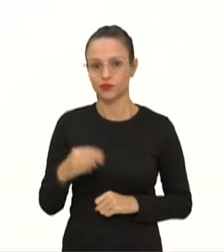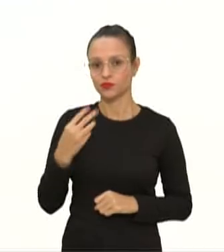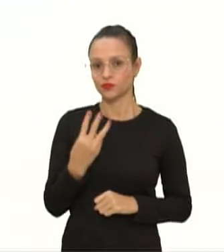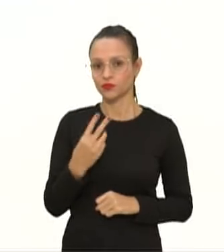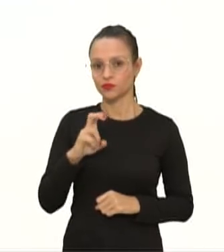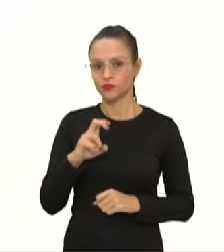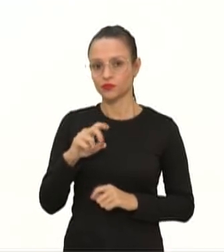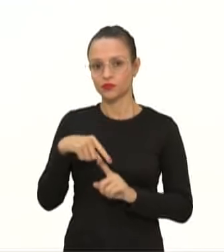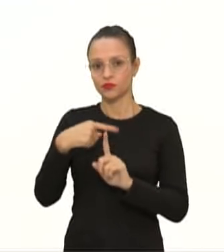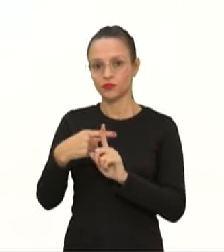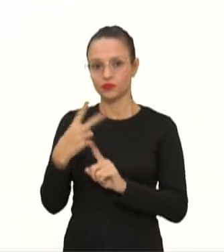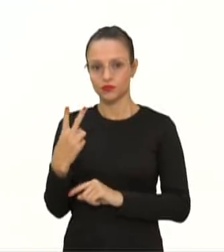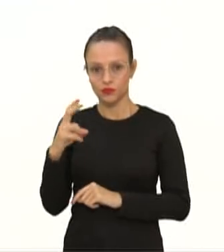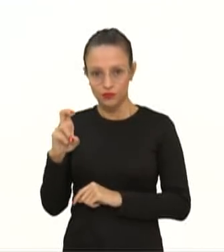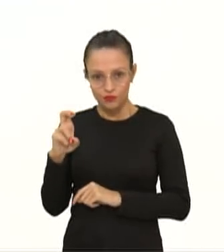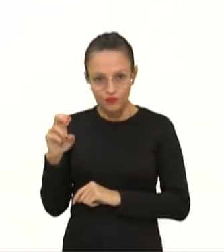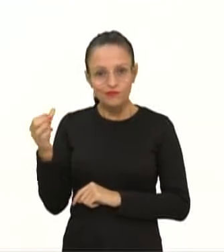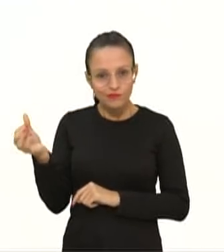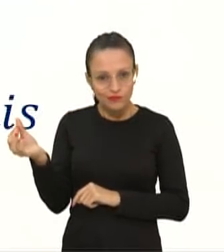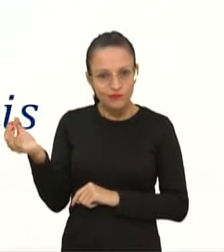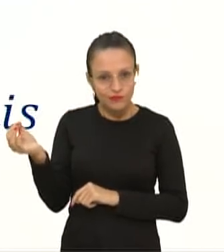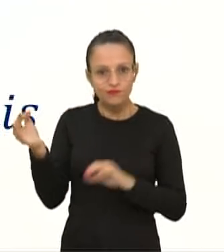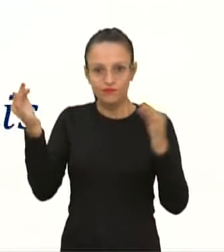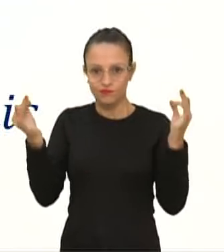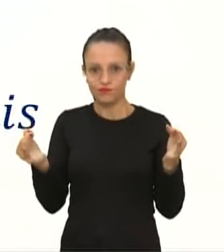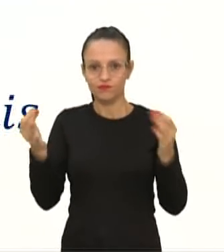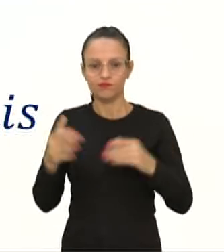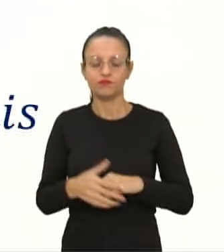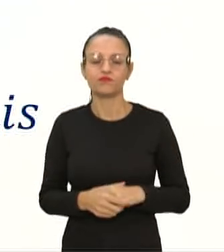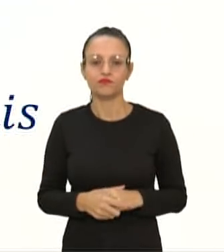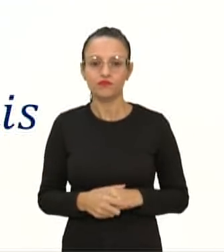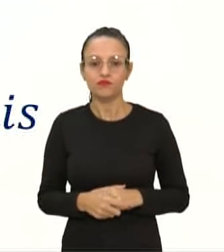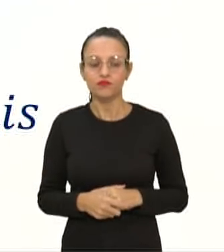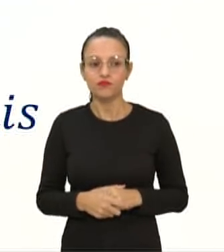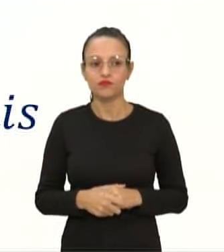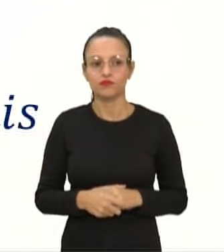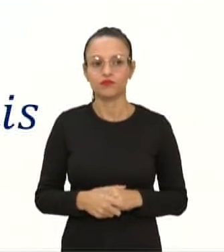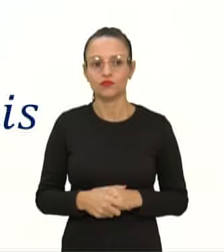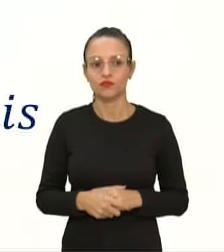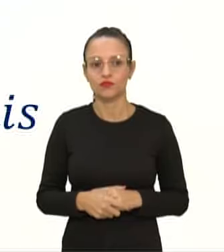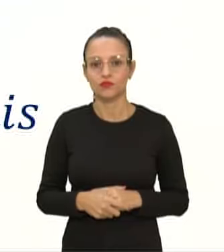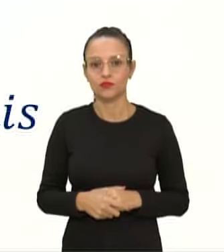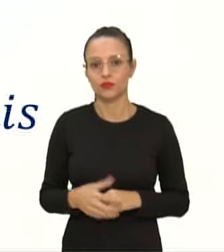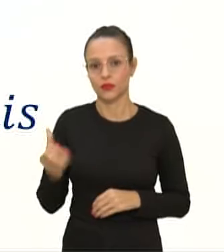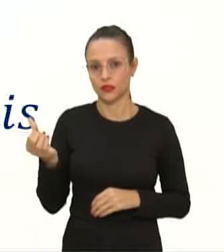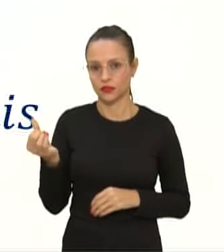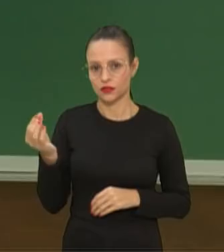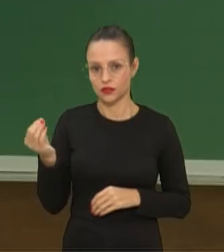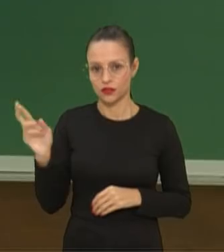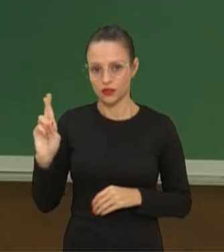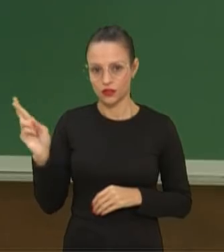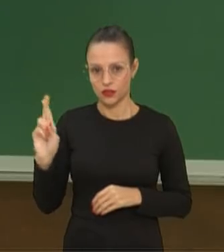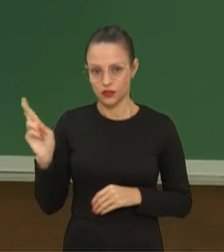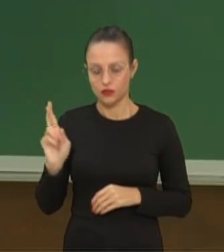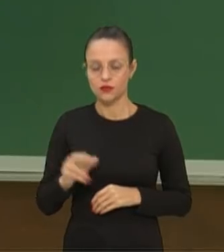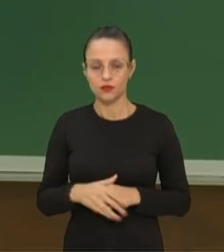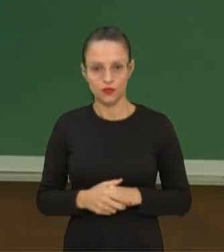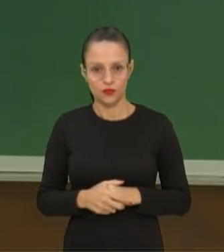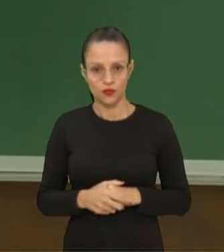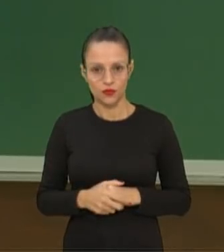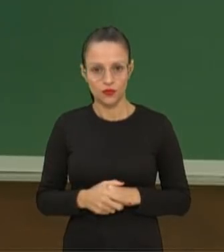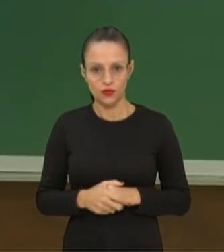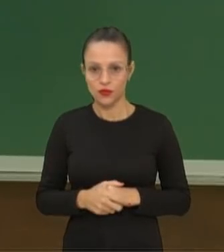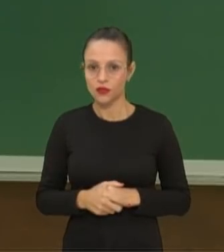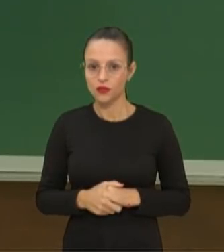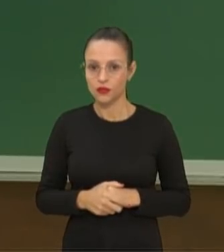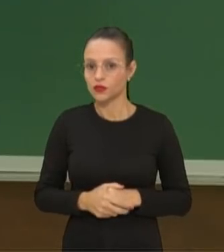35 mais 25 dá os R$60 que ela tinha? Sim. Então, ó, 20 mais 15 mais 25, R$60. Minha situação